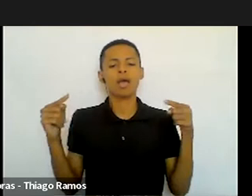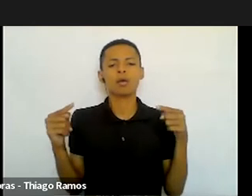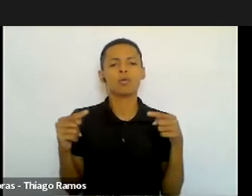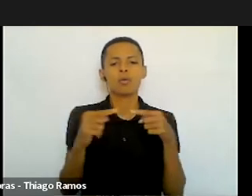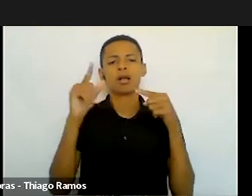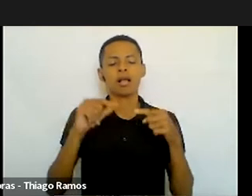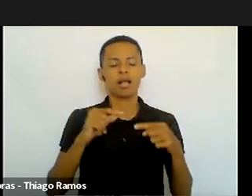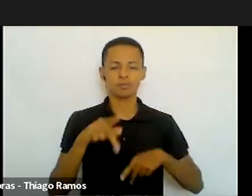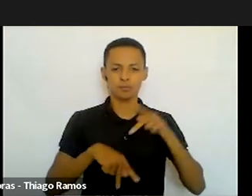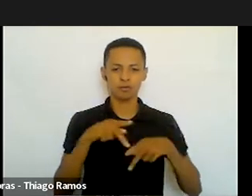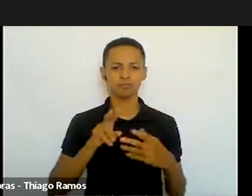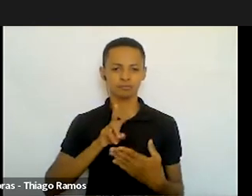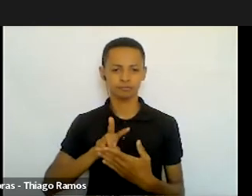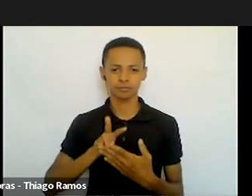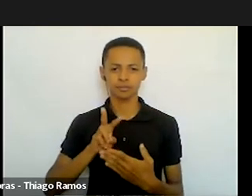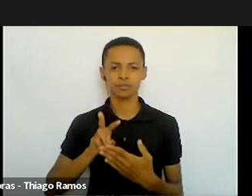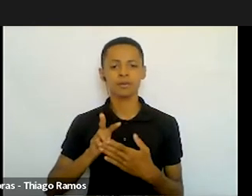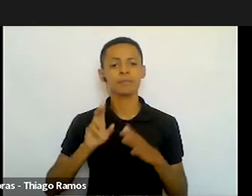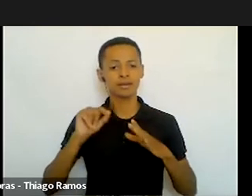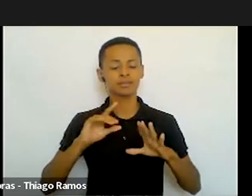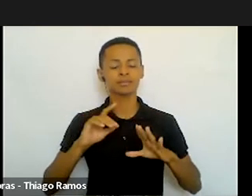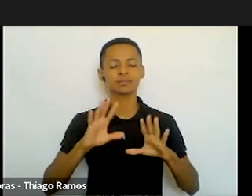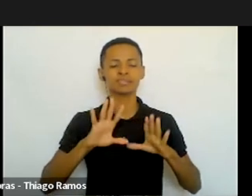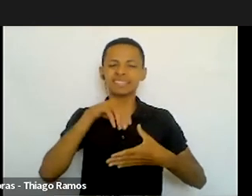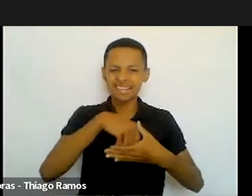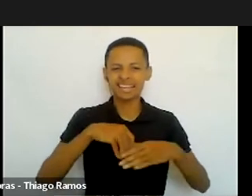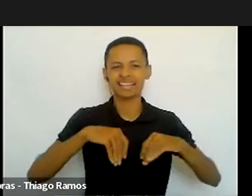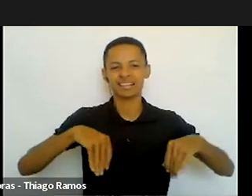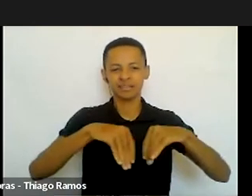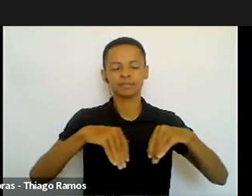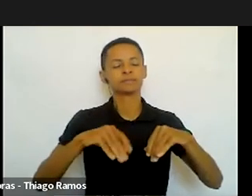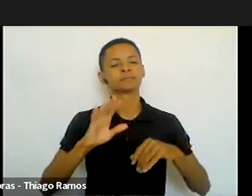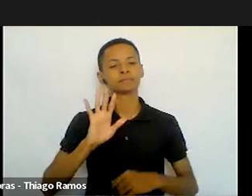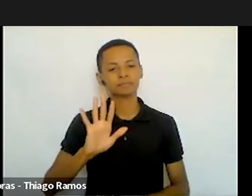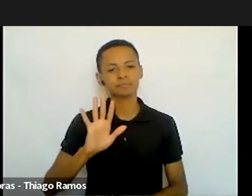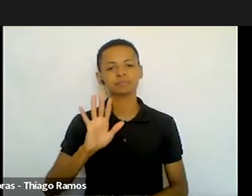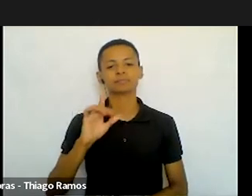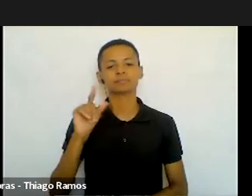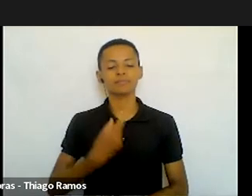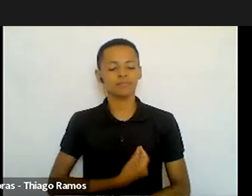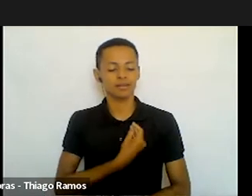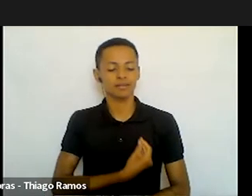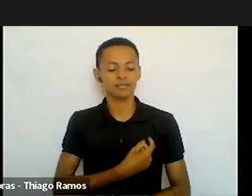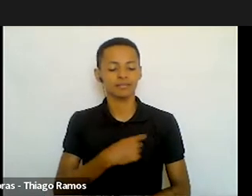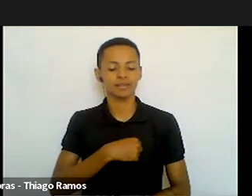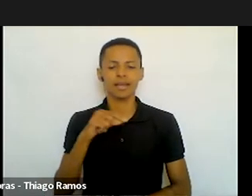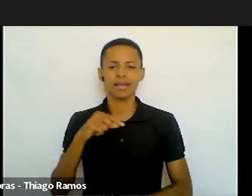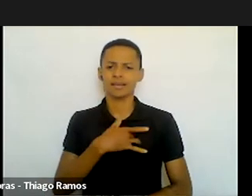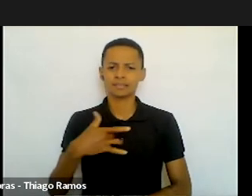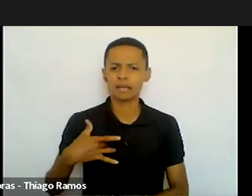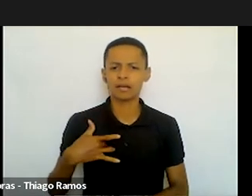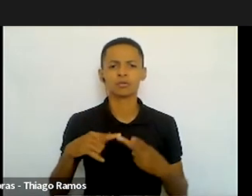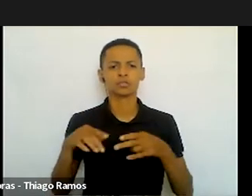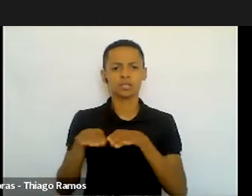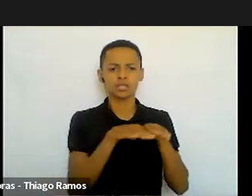mas dentro desses territórios. Mas é a vida, a saúde, é o equilíbrio do planeta como um